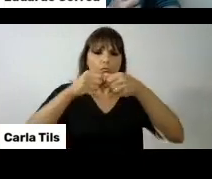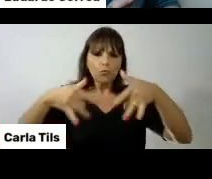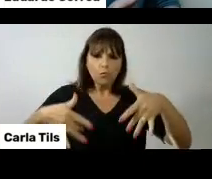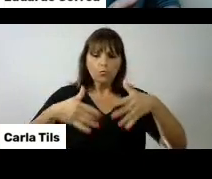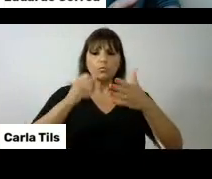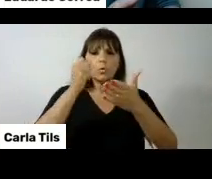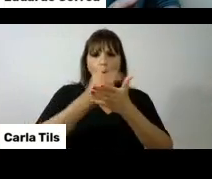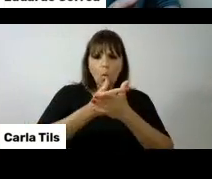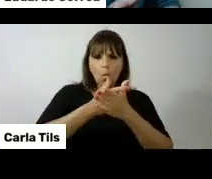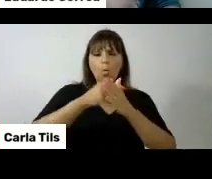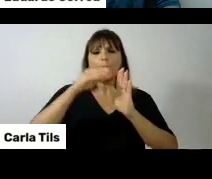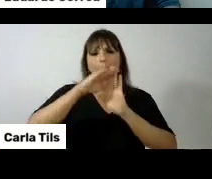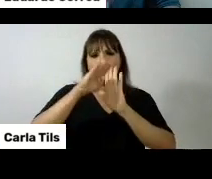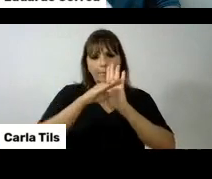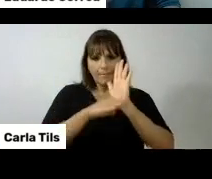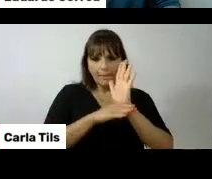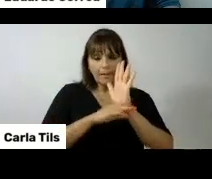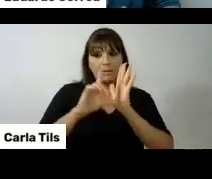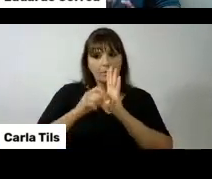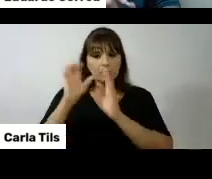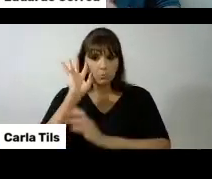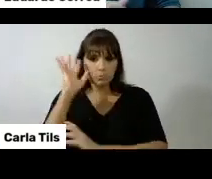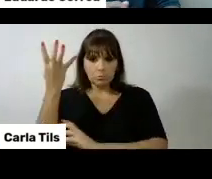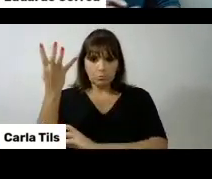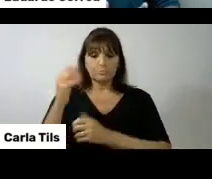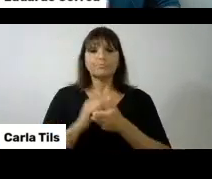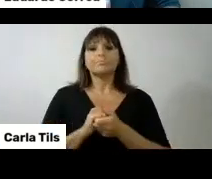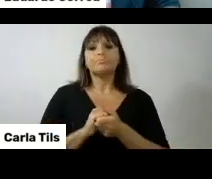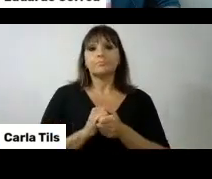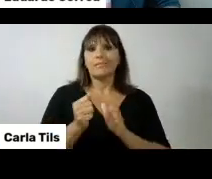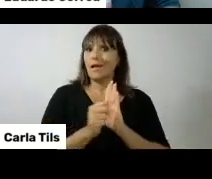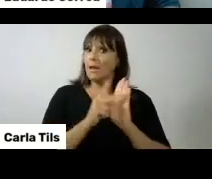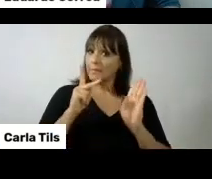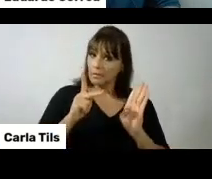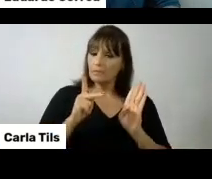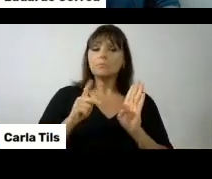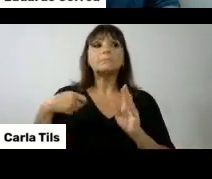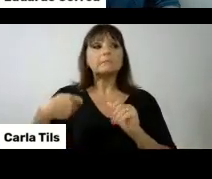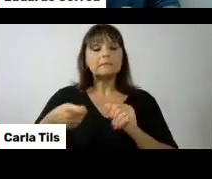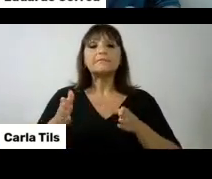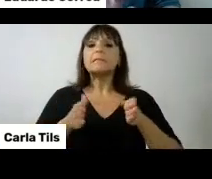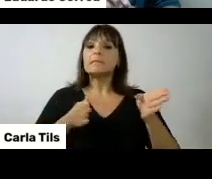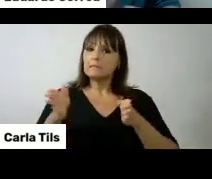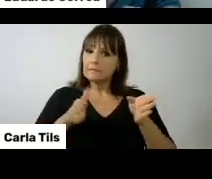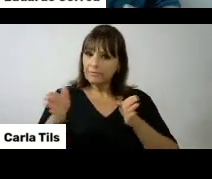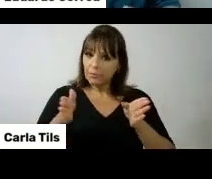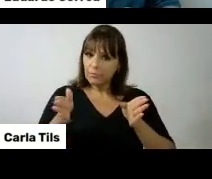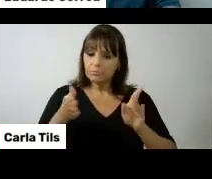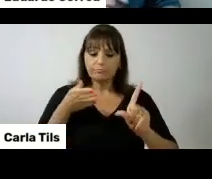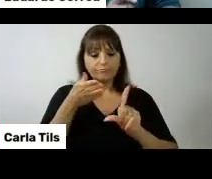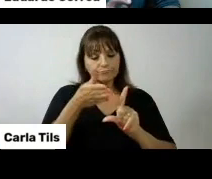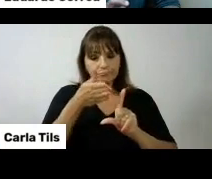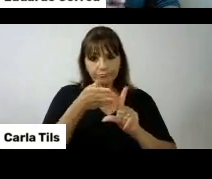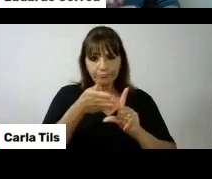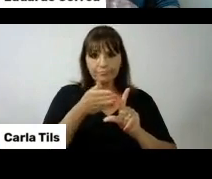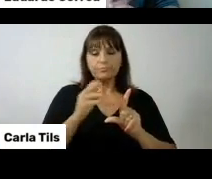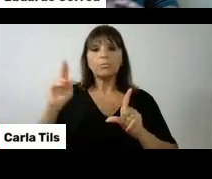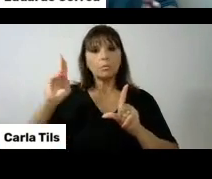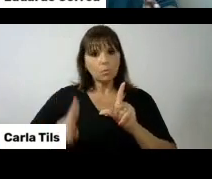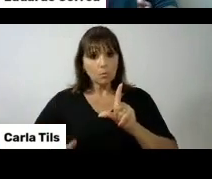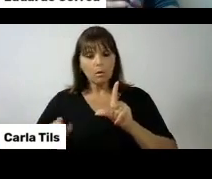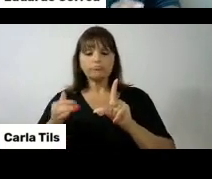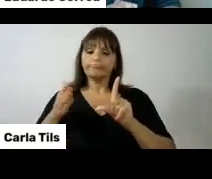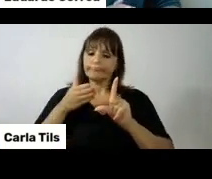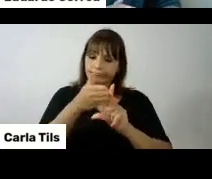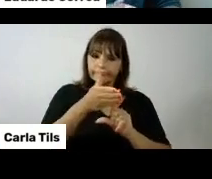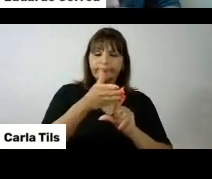tem uma solução. E o aplicativo ele tem que ser acessível, sim, porque o usuário precisa percorrer,